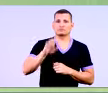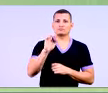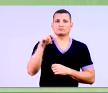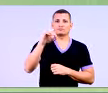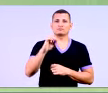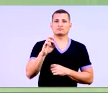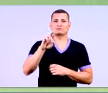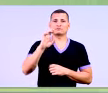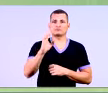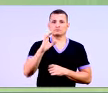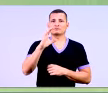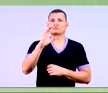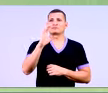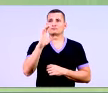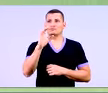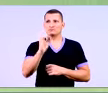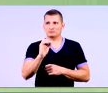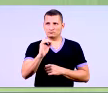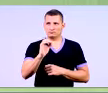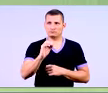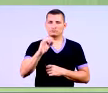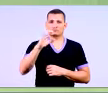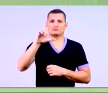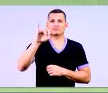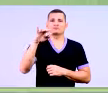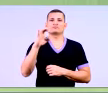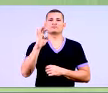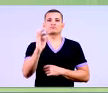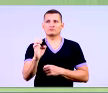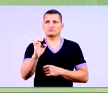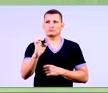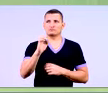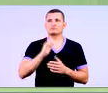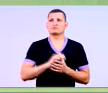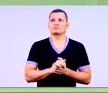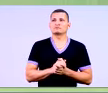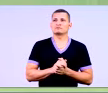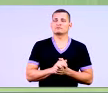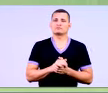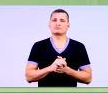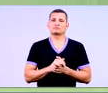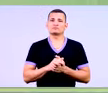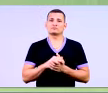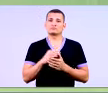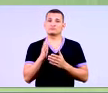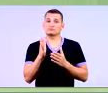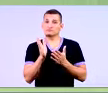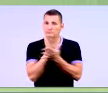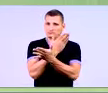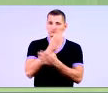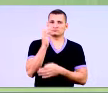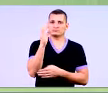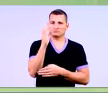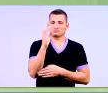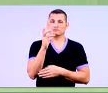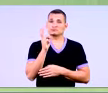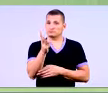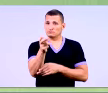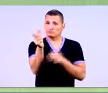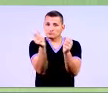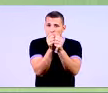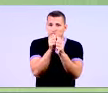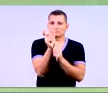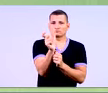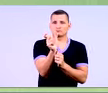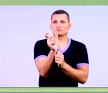usar o endereço cliente cliente endereço tudo sem esse dia e sempre junto tá